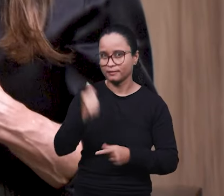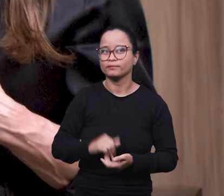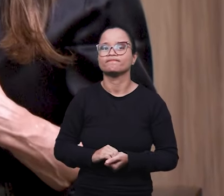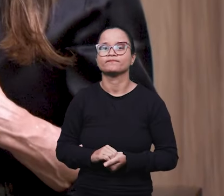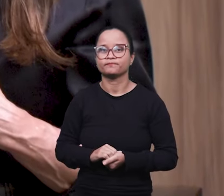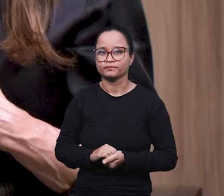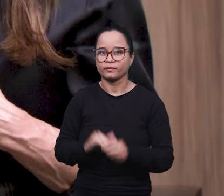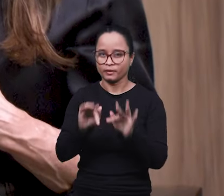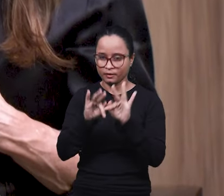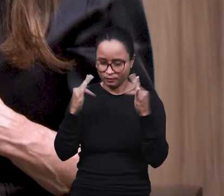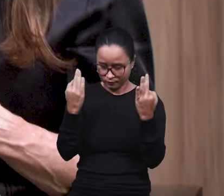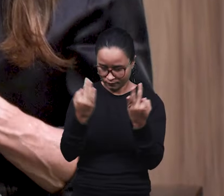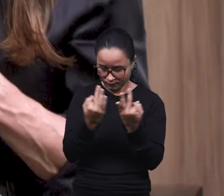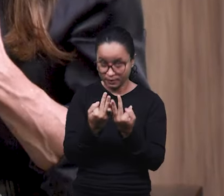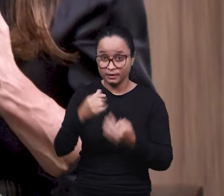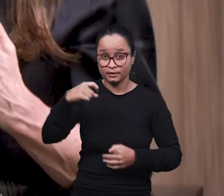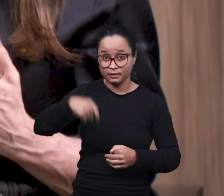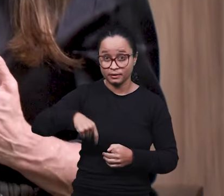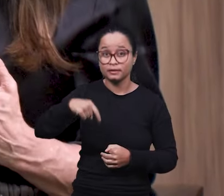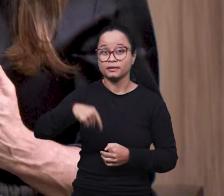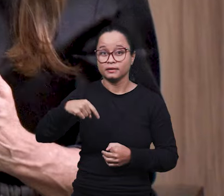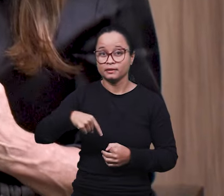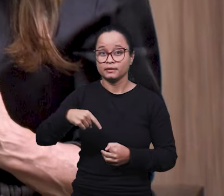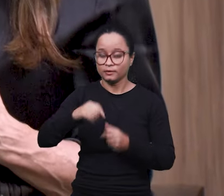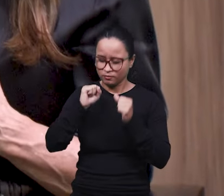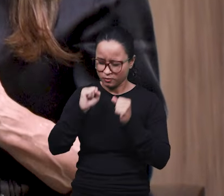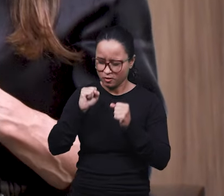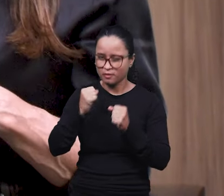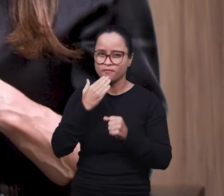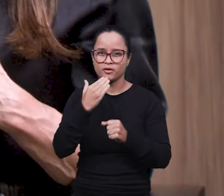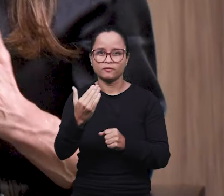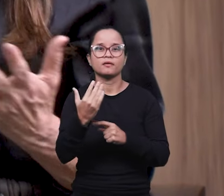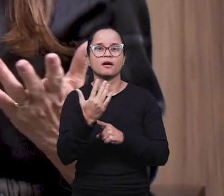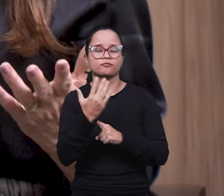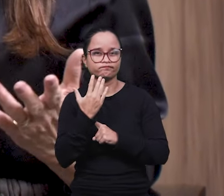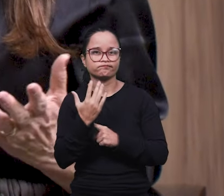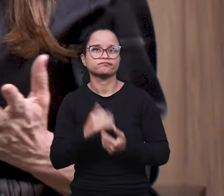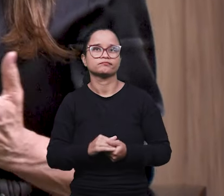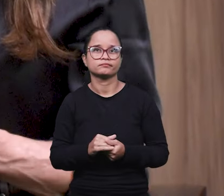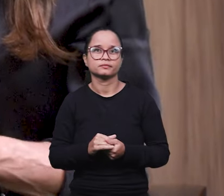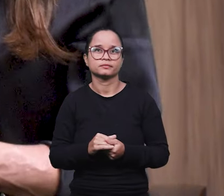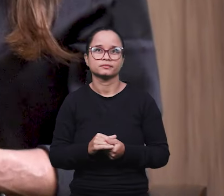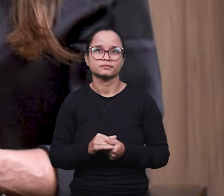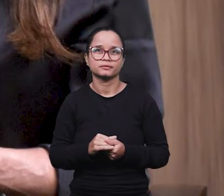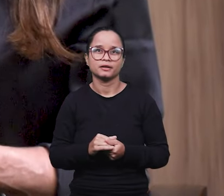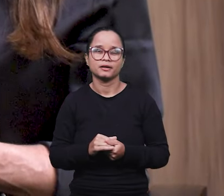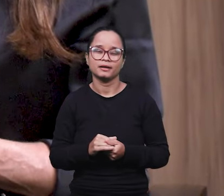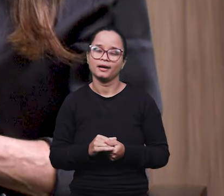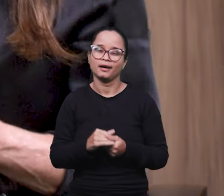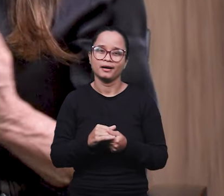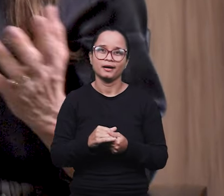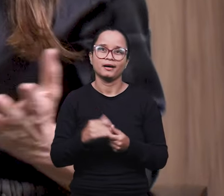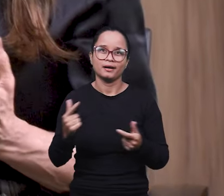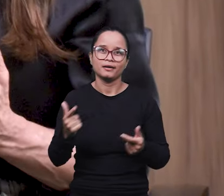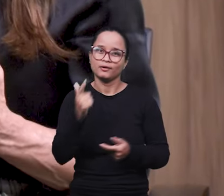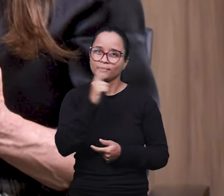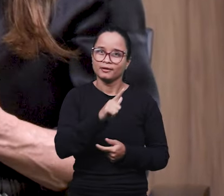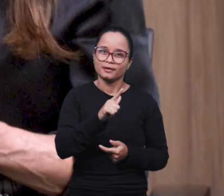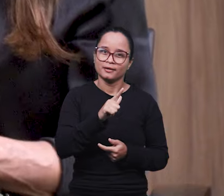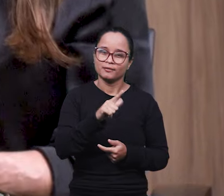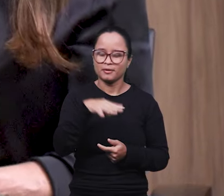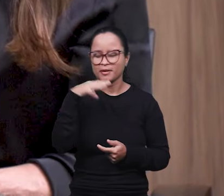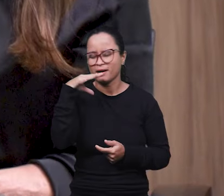que tem uma família aqui que vai poder contar e passa e quando você